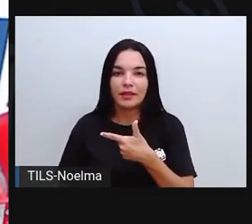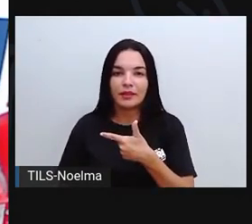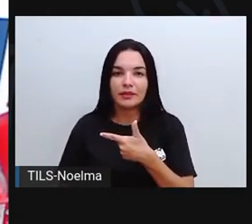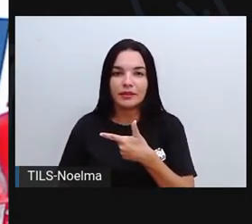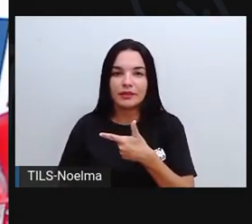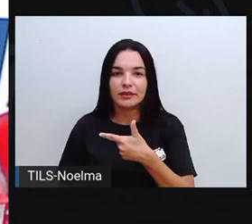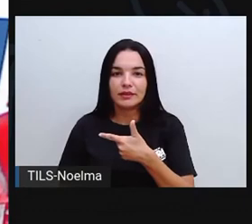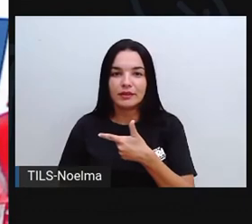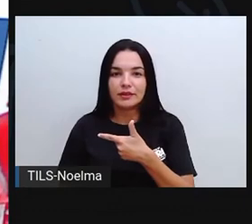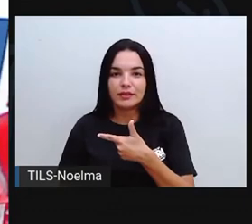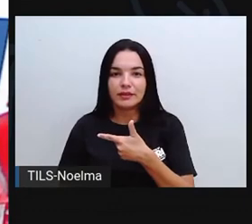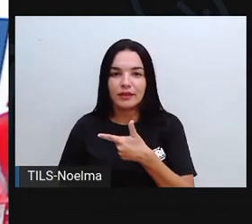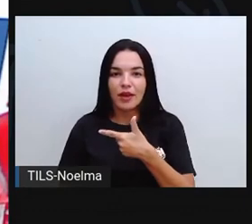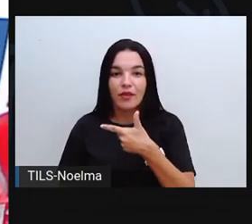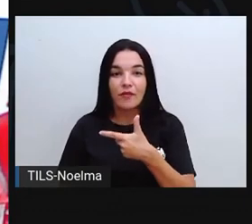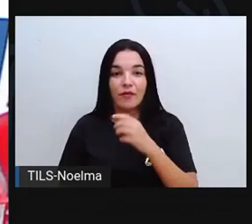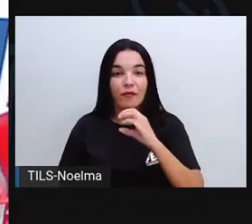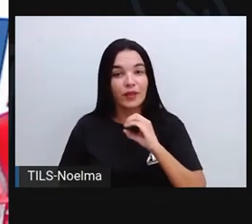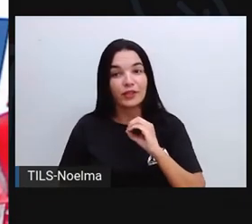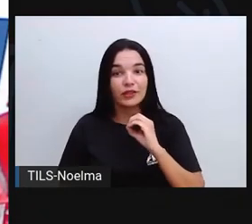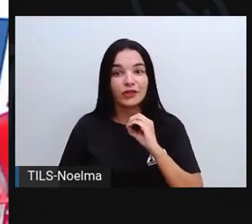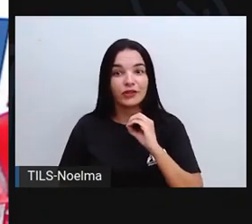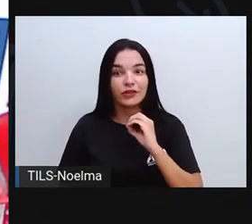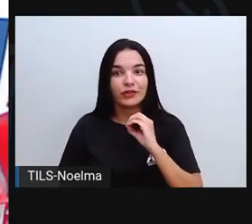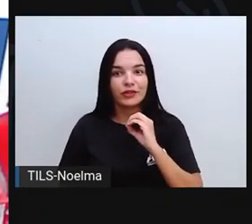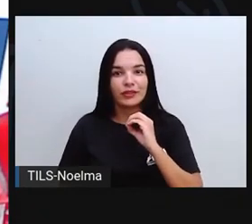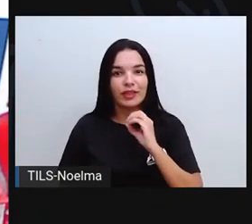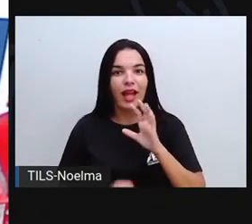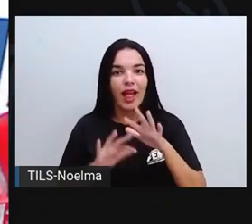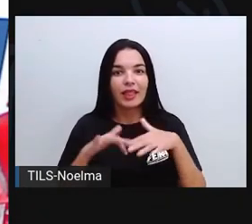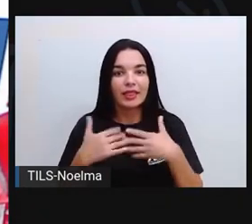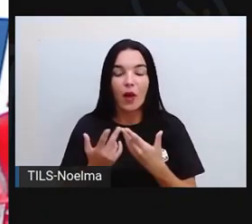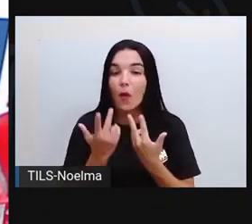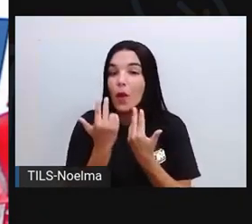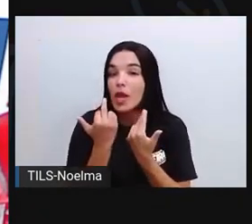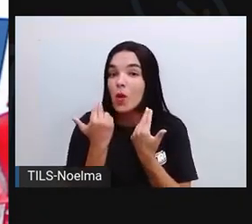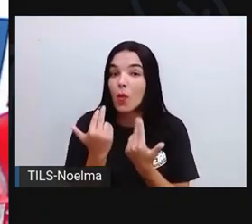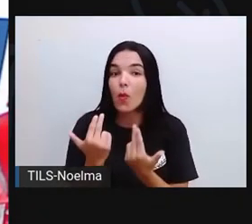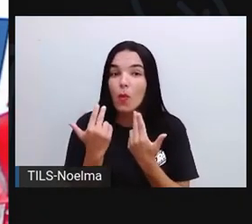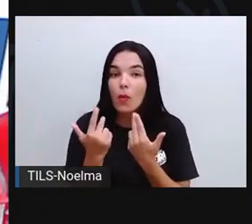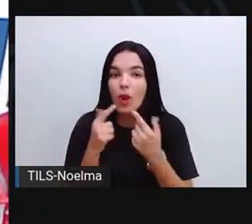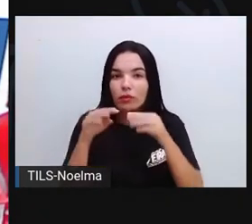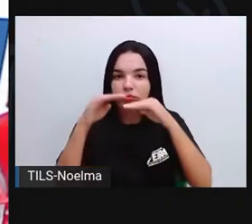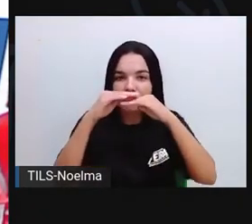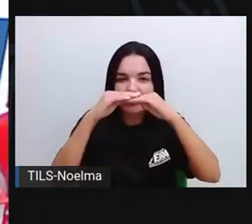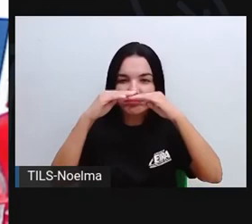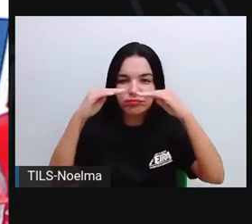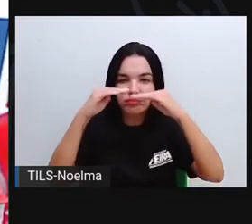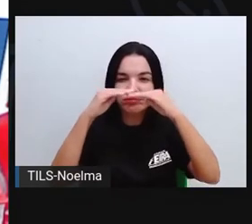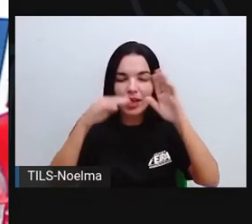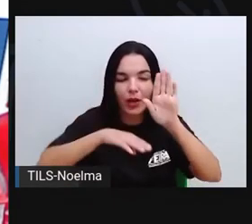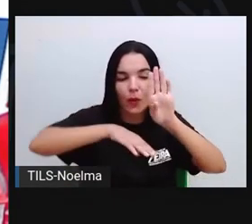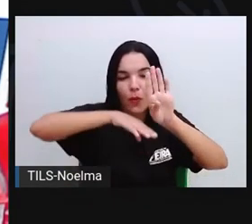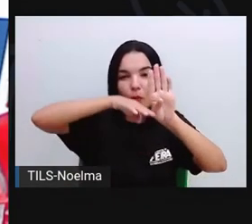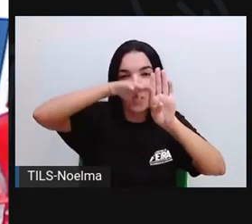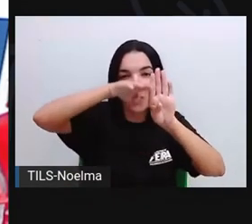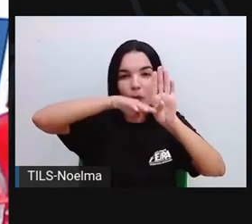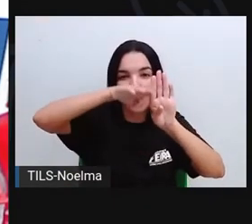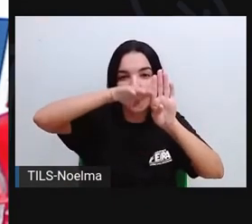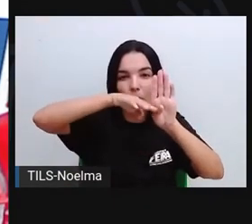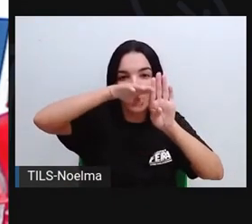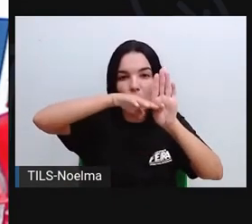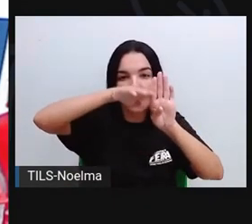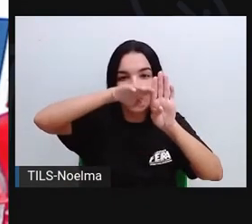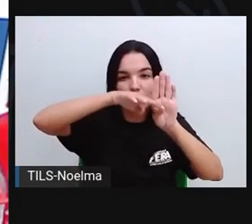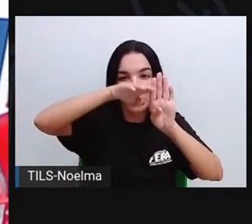G1 a 20 Olha só para ficar na mesma marquinha daquele que a gente colocou